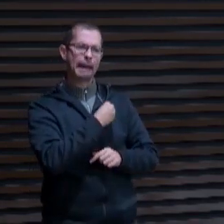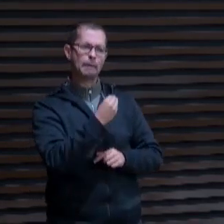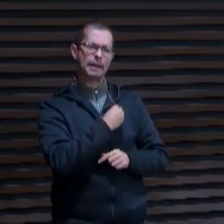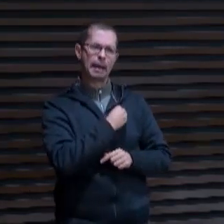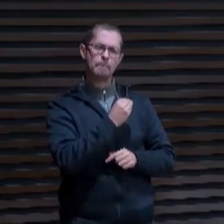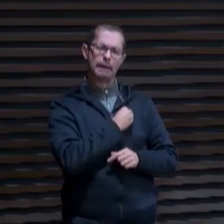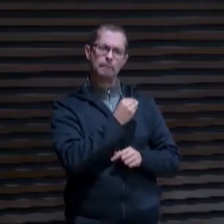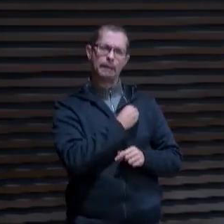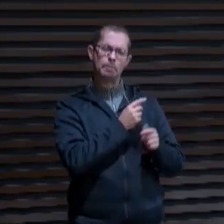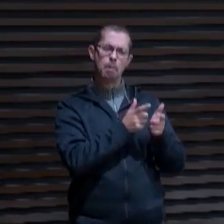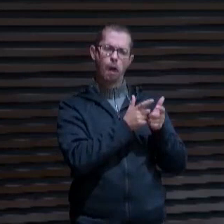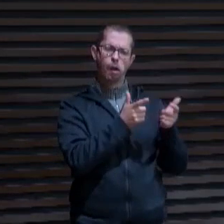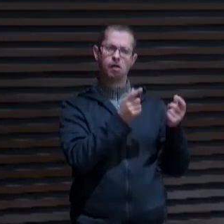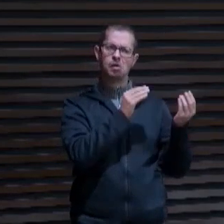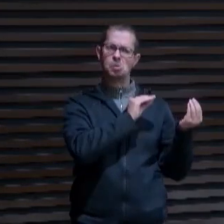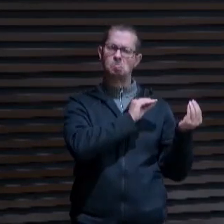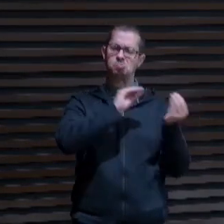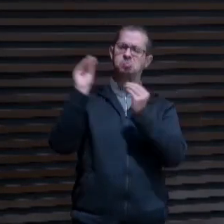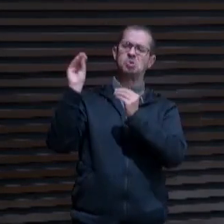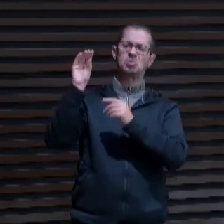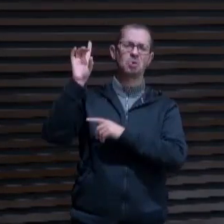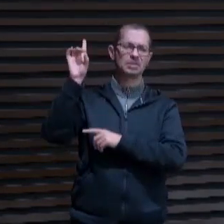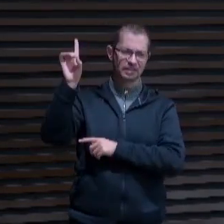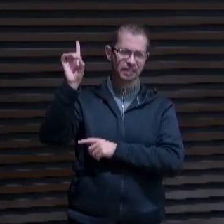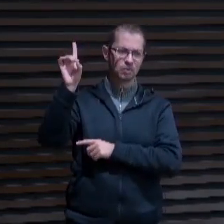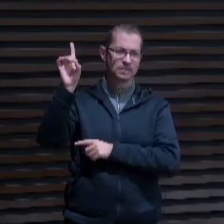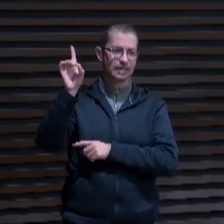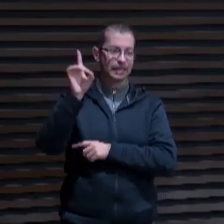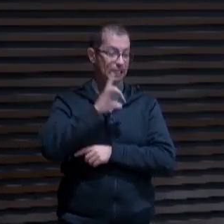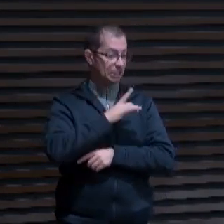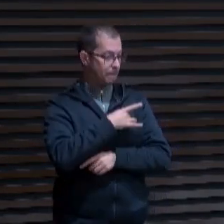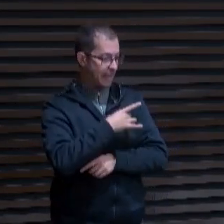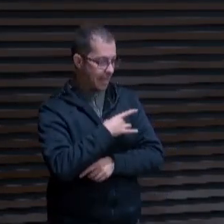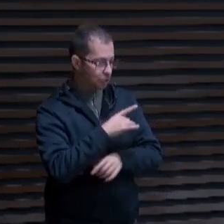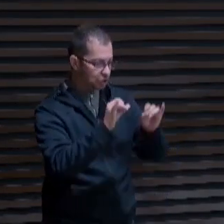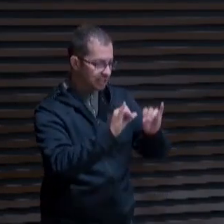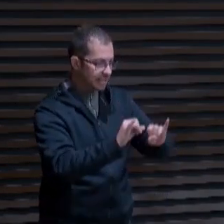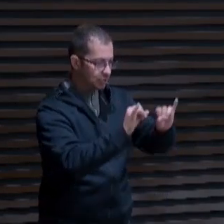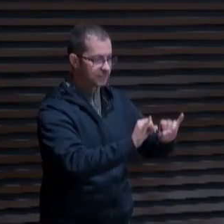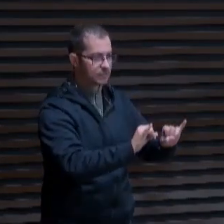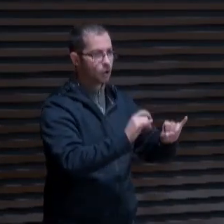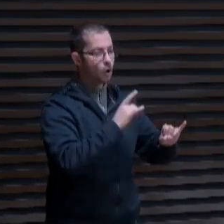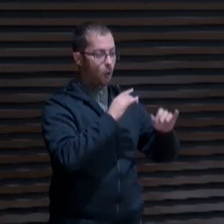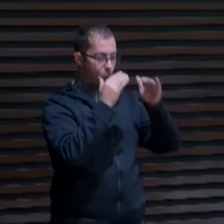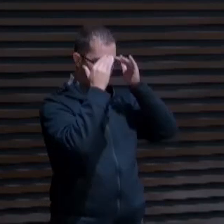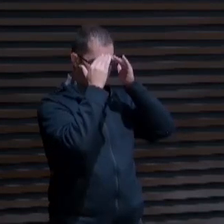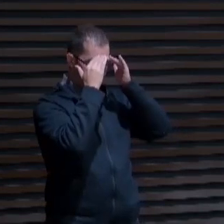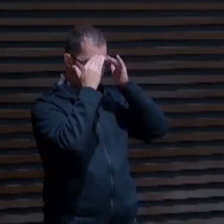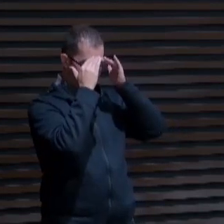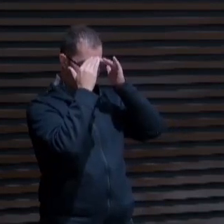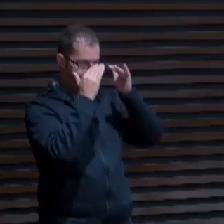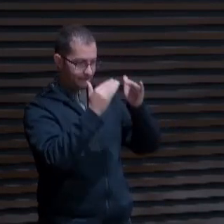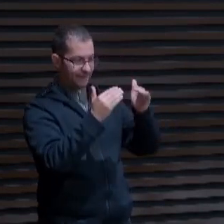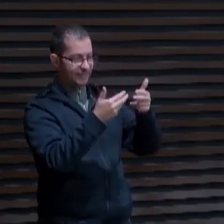Senhor e temeram a outros deuses. Essas são as causas que eu vou listar para vocês. Andaram nos estatutos das nações que o Senhor lançara de